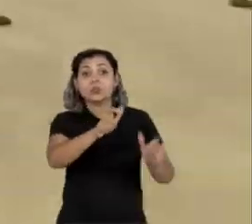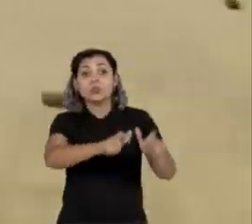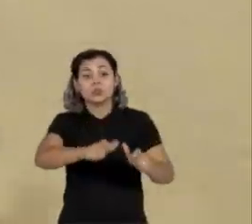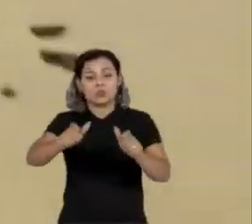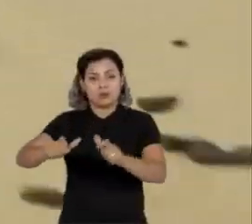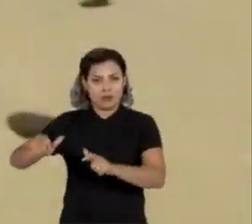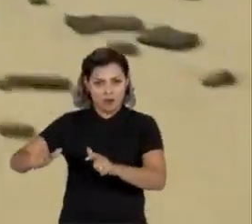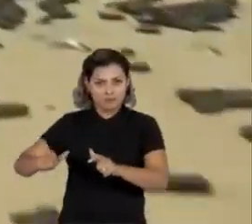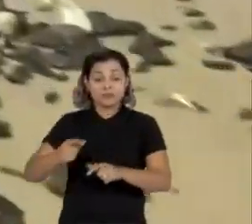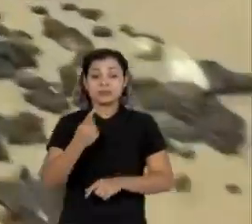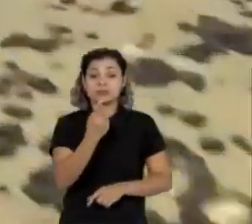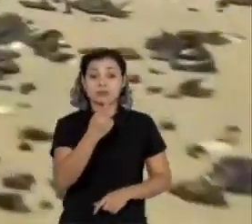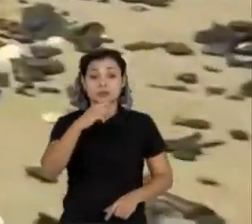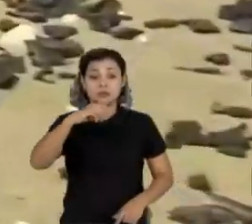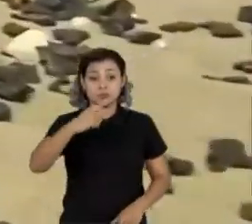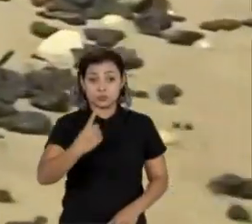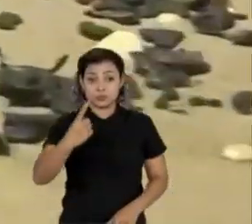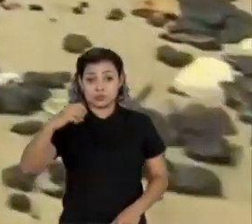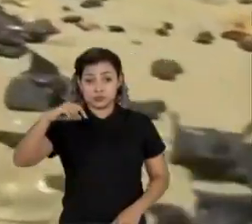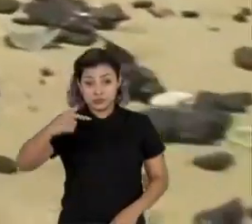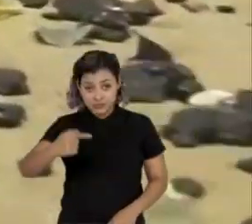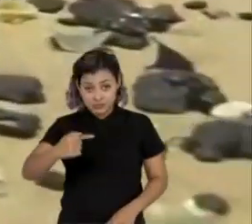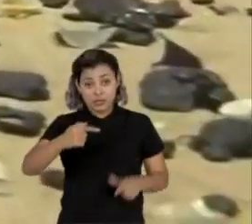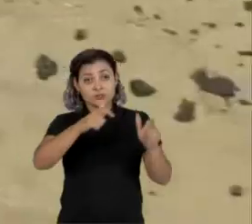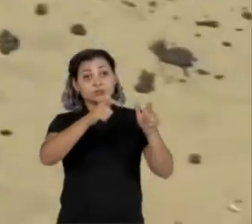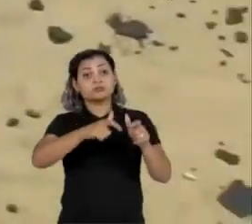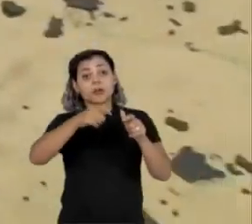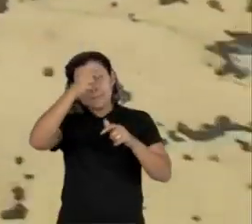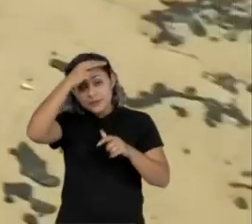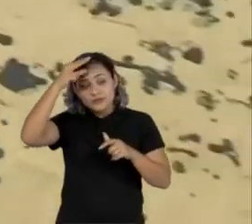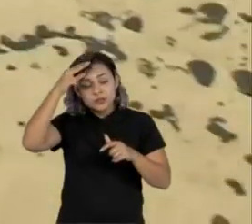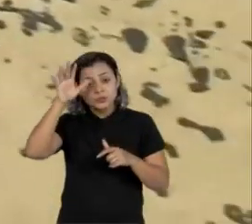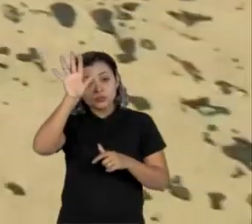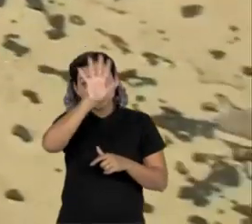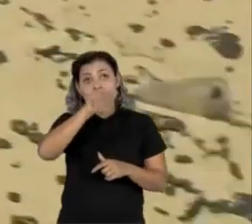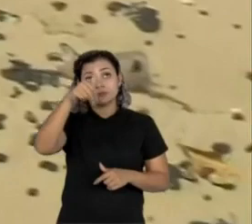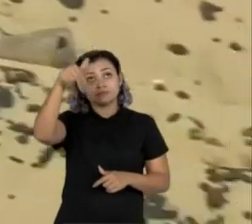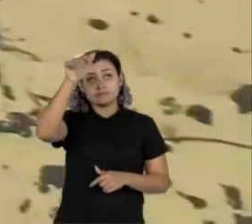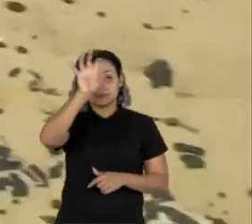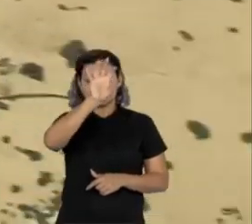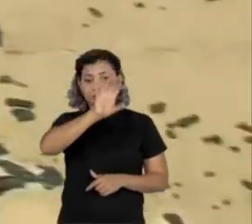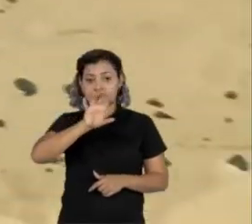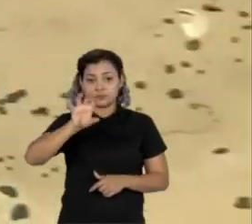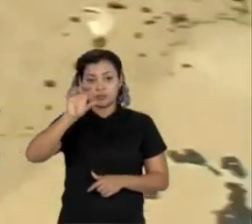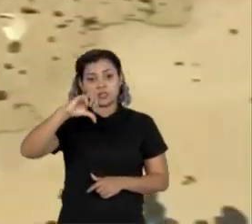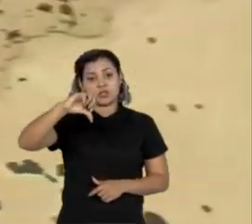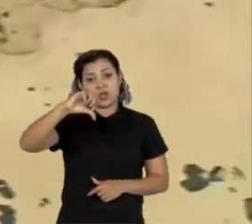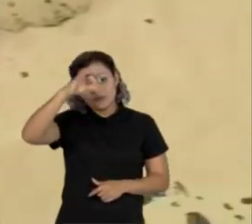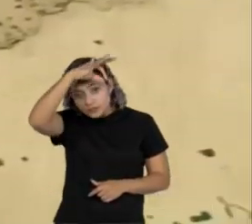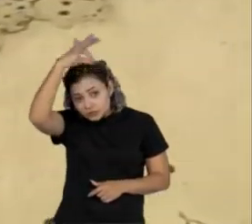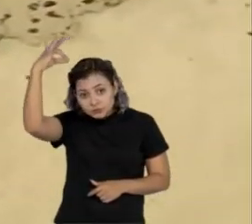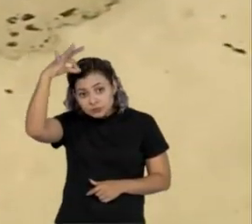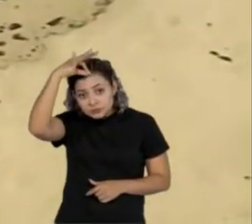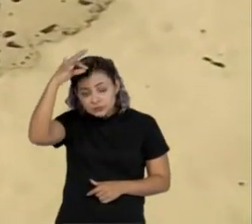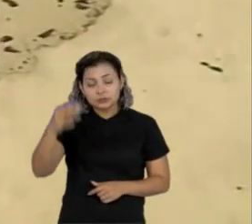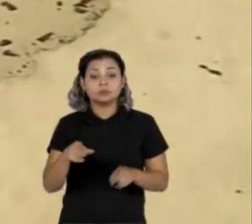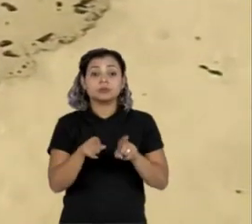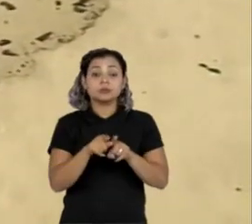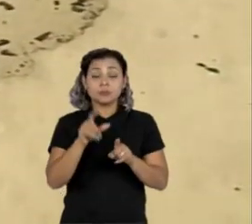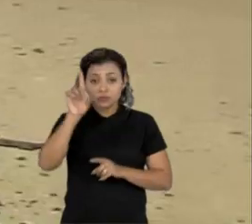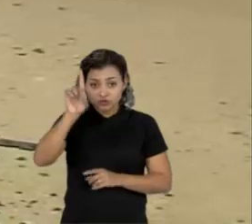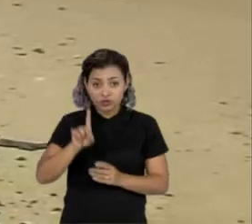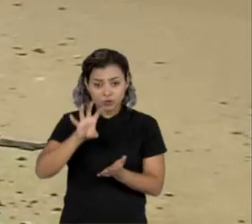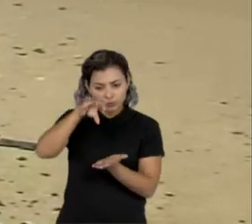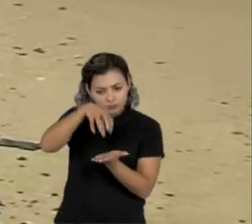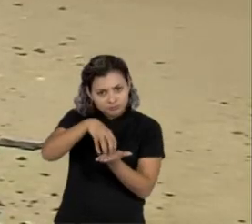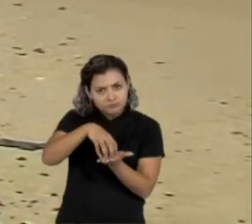localidades em 117 municípios dos 9 estados do Nordeste e do Espírito Santo. Segundo o diretor de